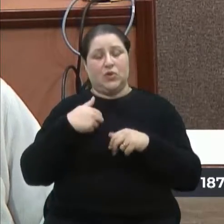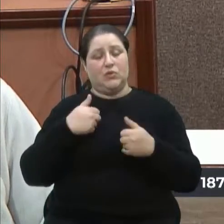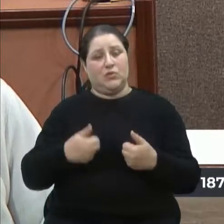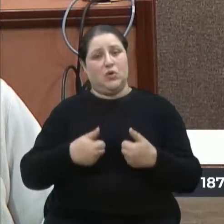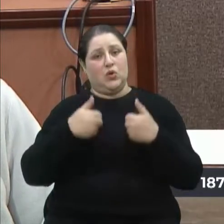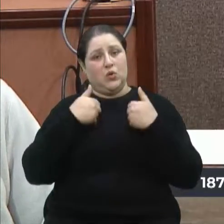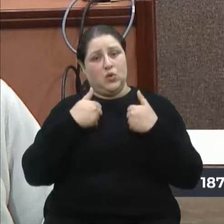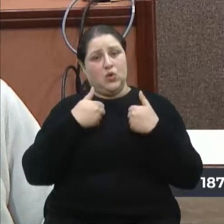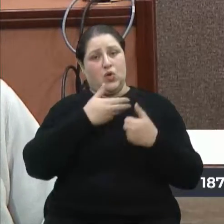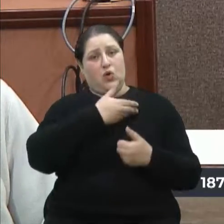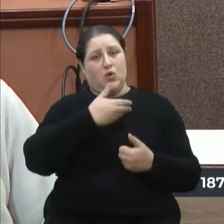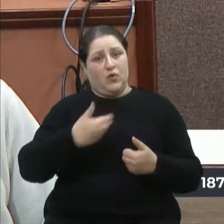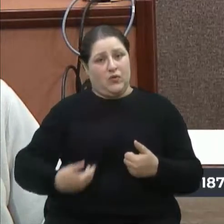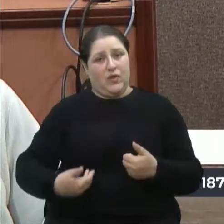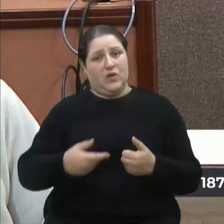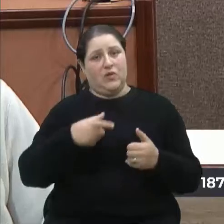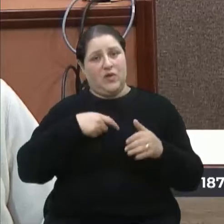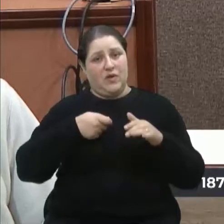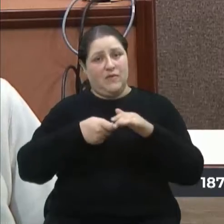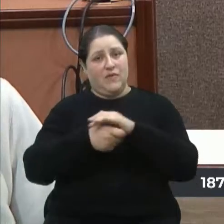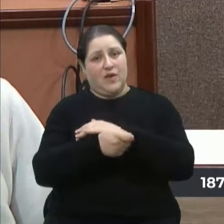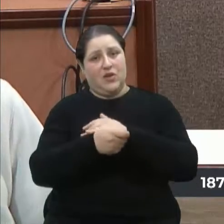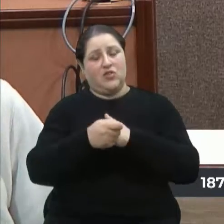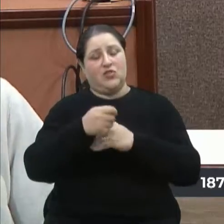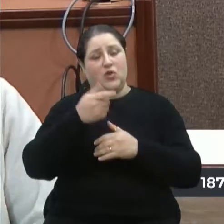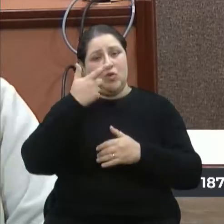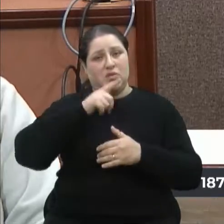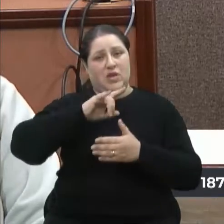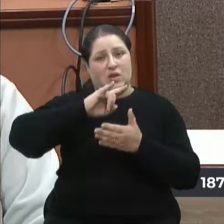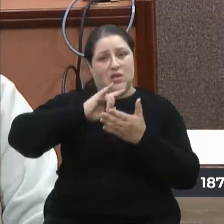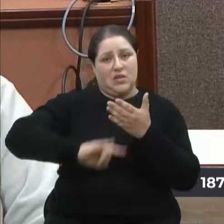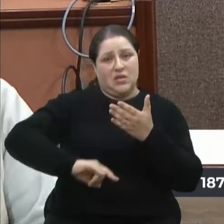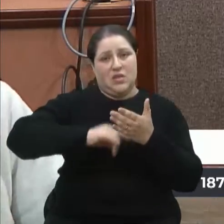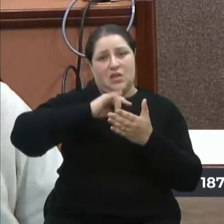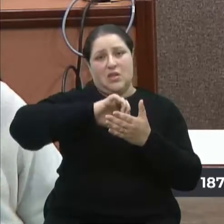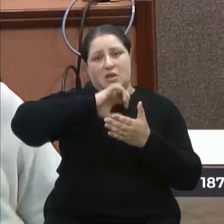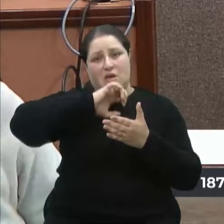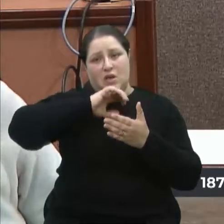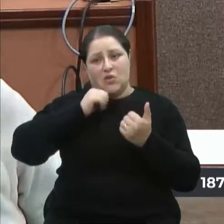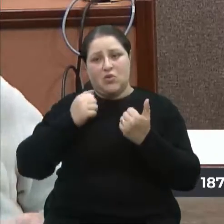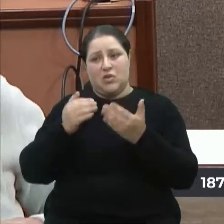em regularização fundiária, tem buscado tanto dar essa dignidade para os